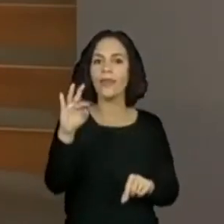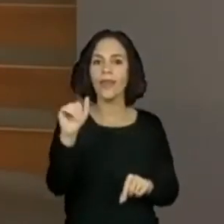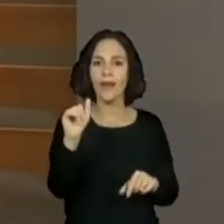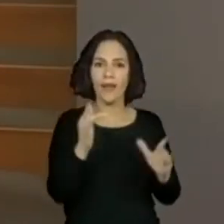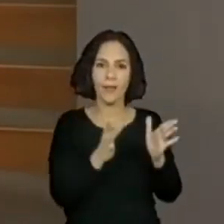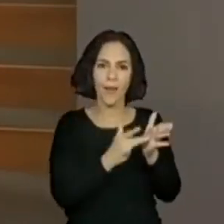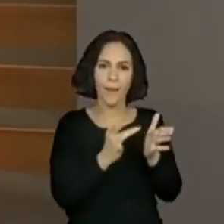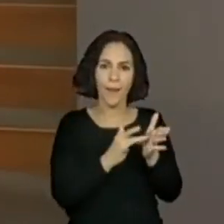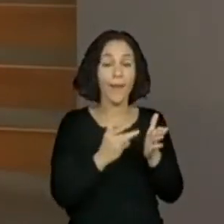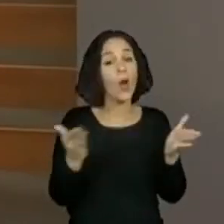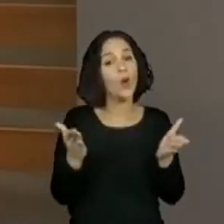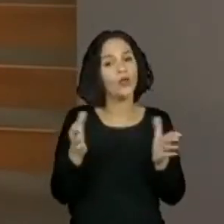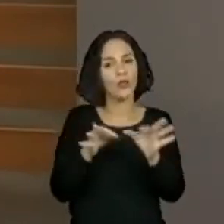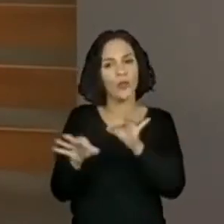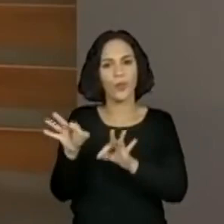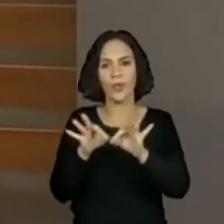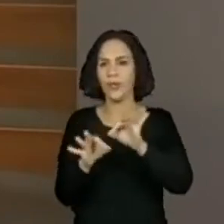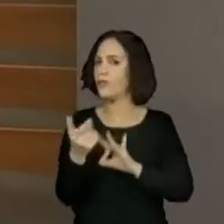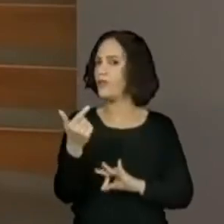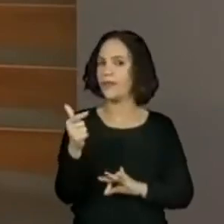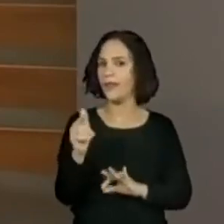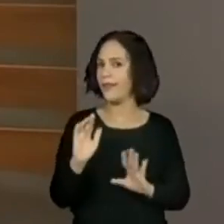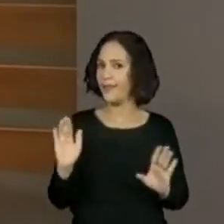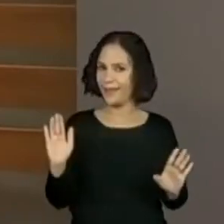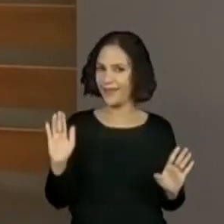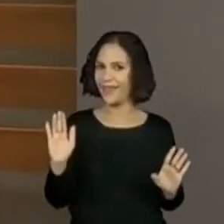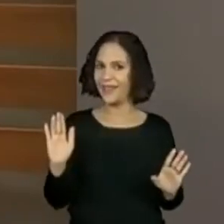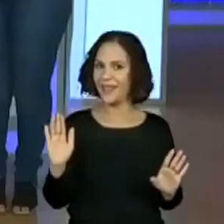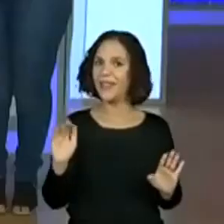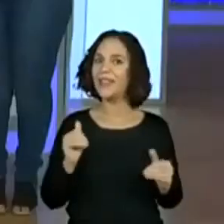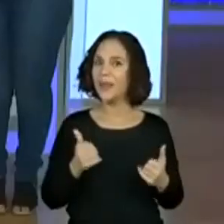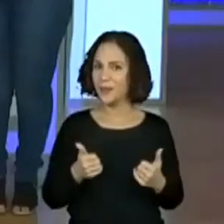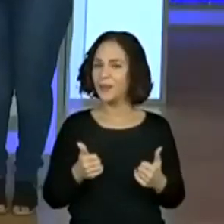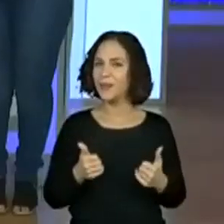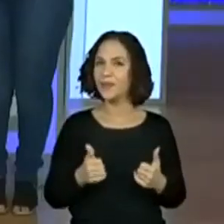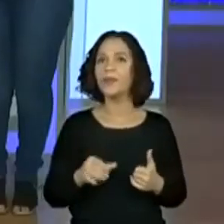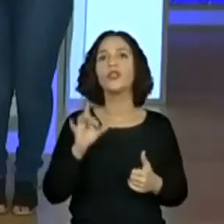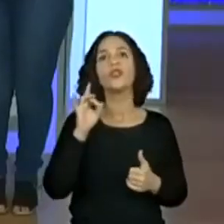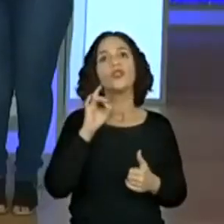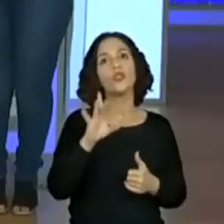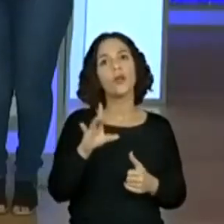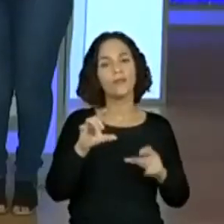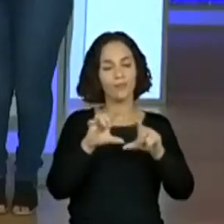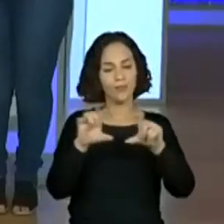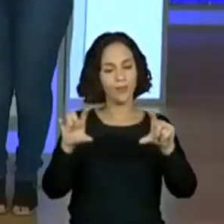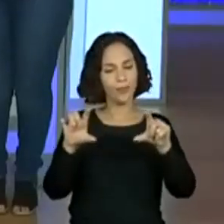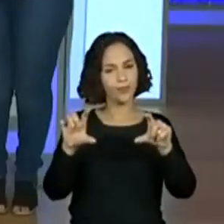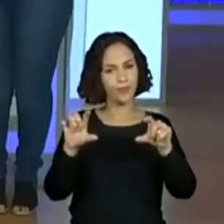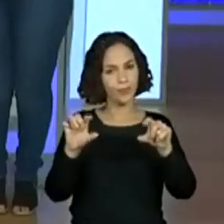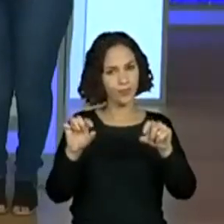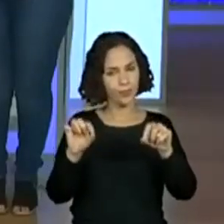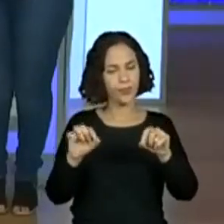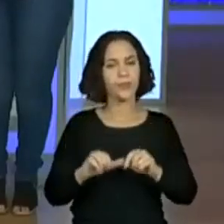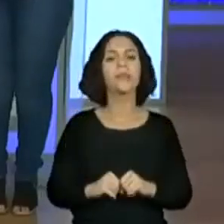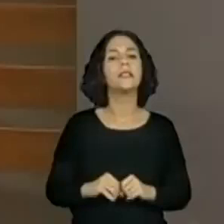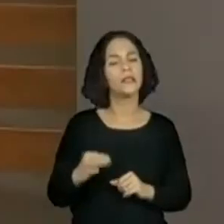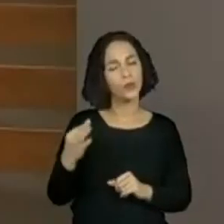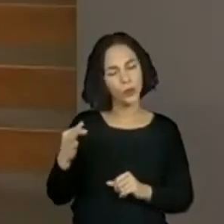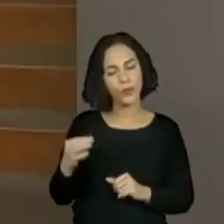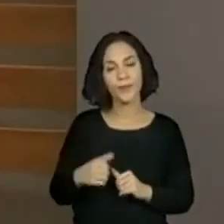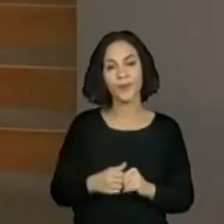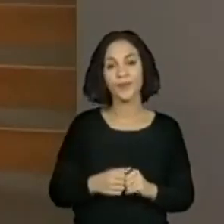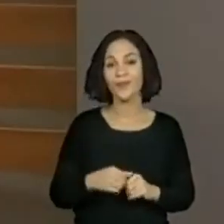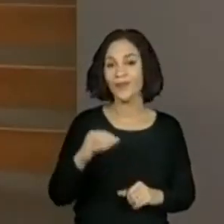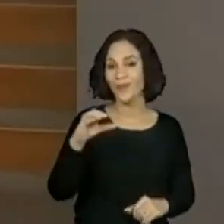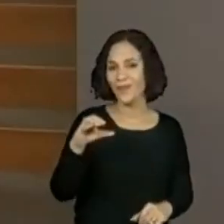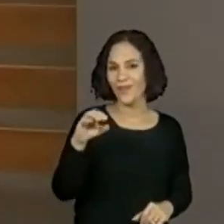Não haverá moedas nessa aula, tá bom? Né, professora Vivi? Sim, então nós estamos trabalhando apenas com as cédulas, né? E quando a gente fala em trabalhar